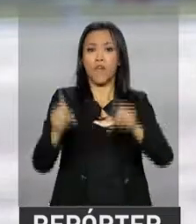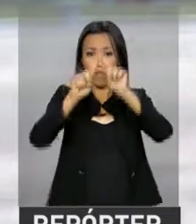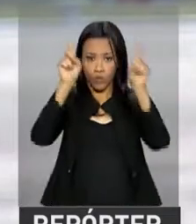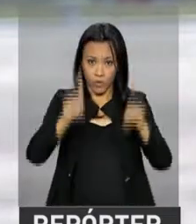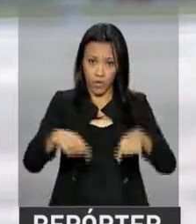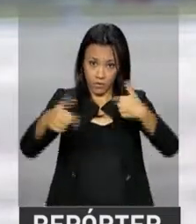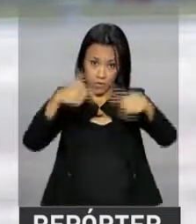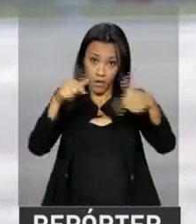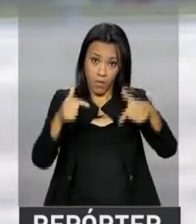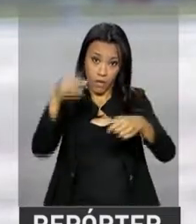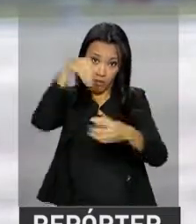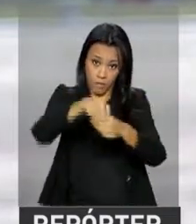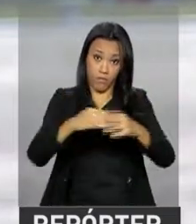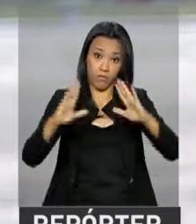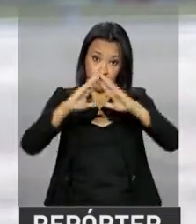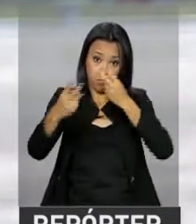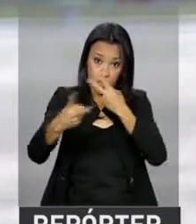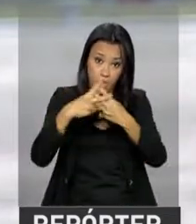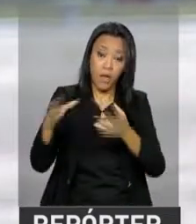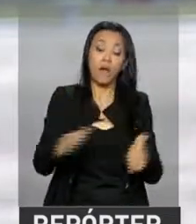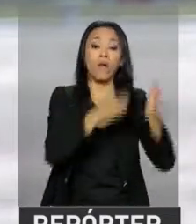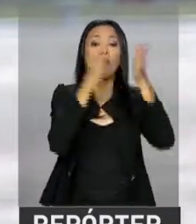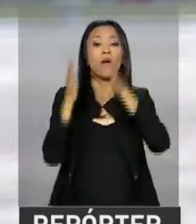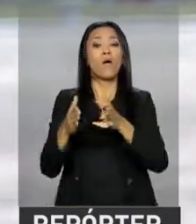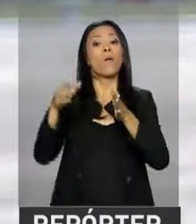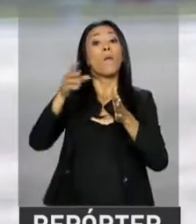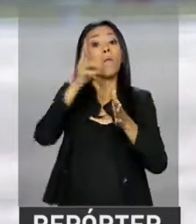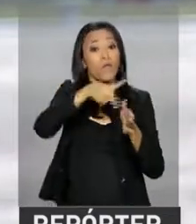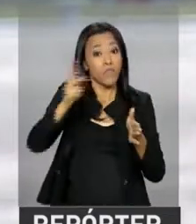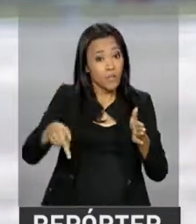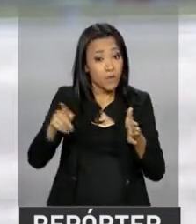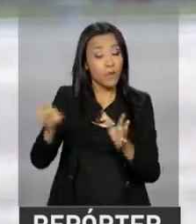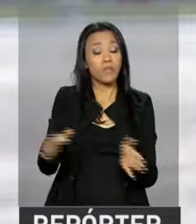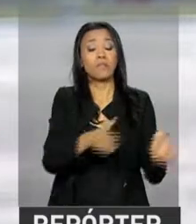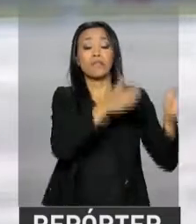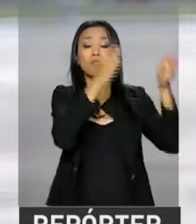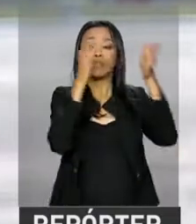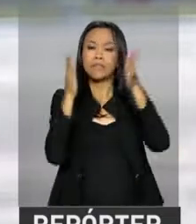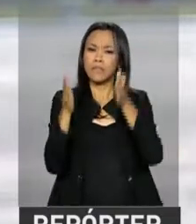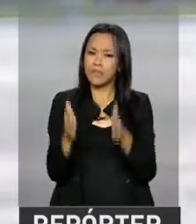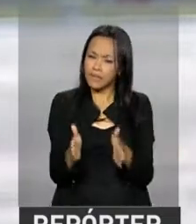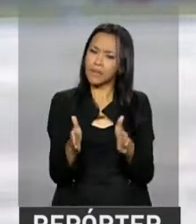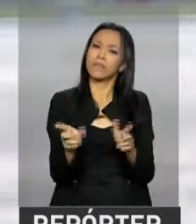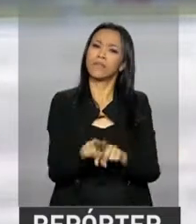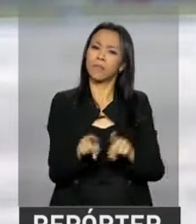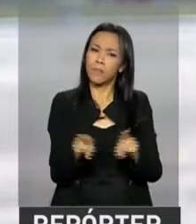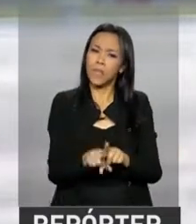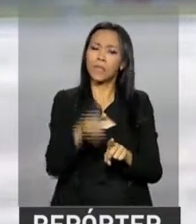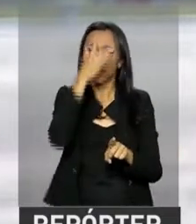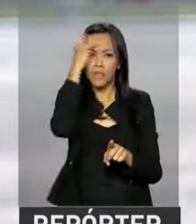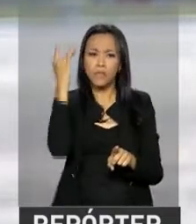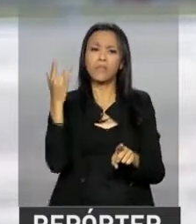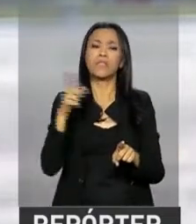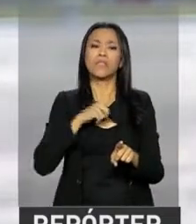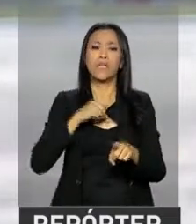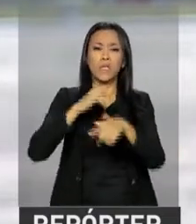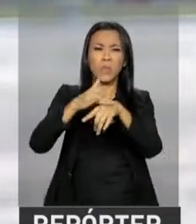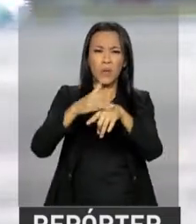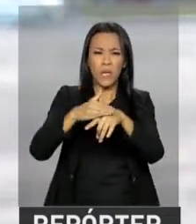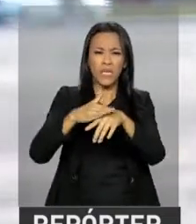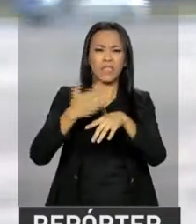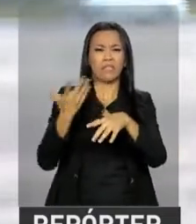prisional além de os professores e também o e também pessoas portadoras de doenças crônicas